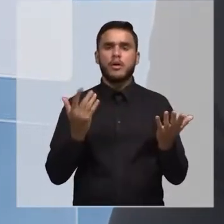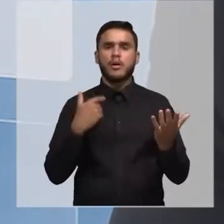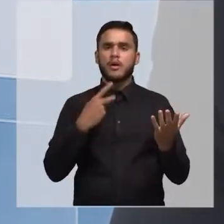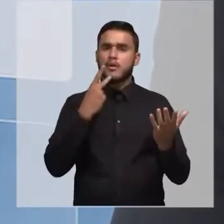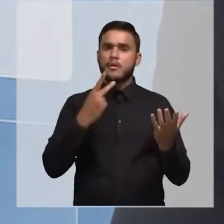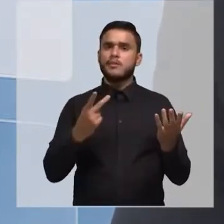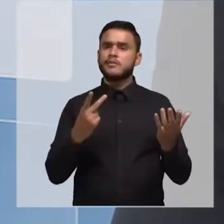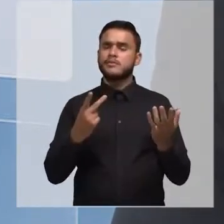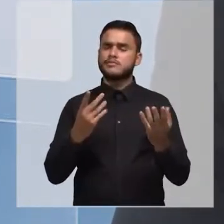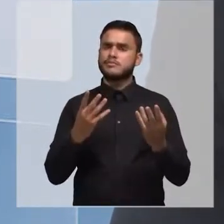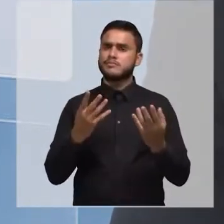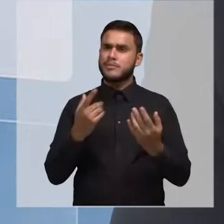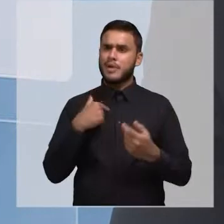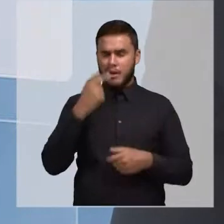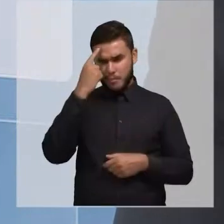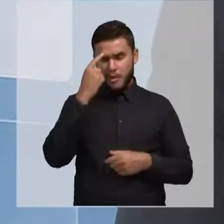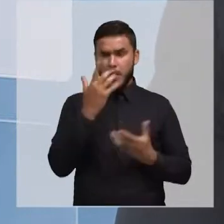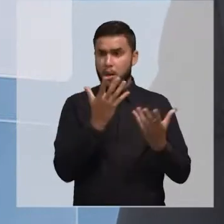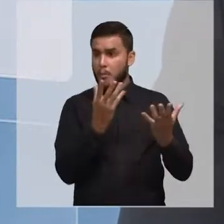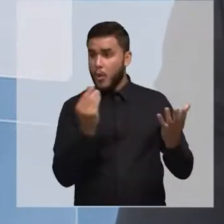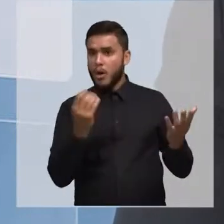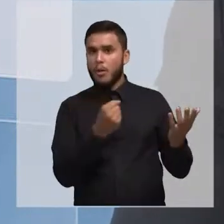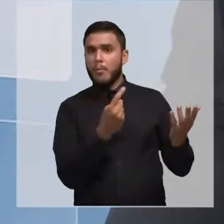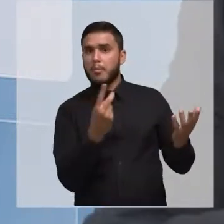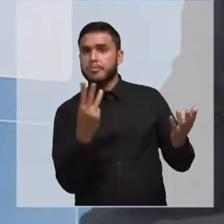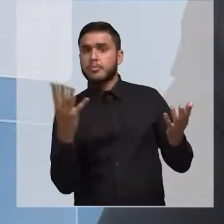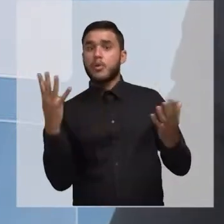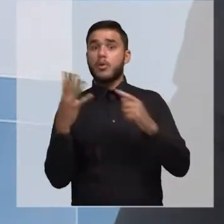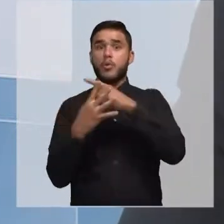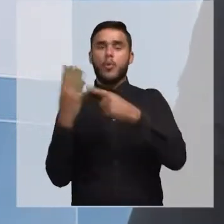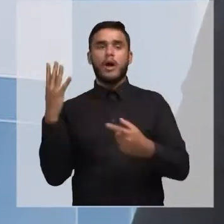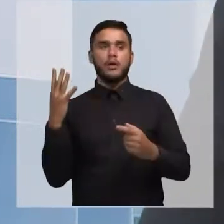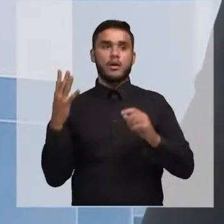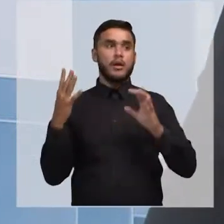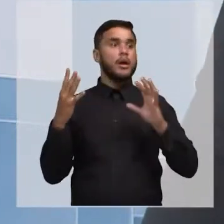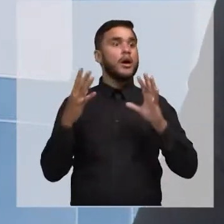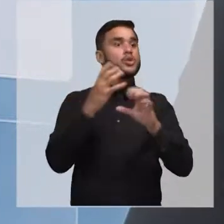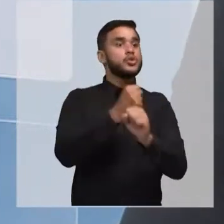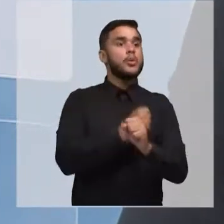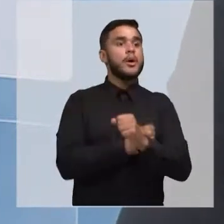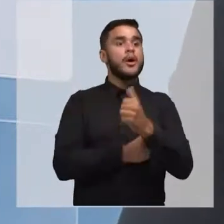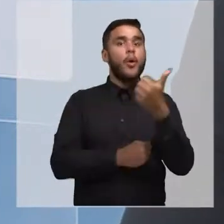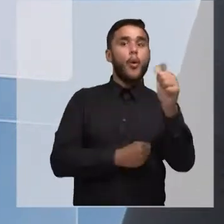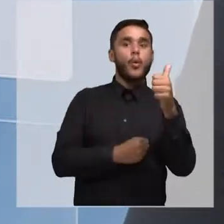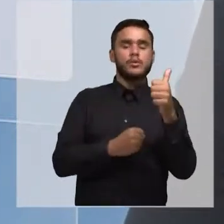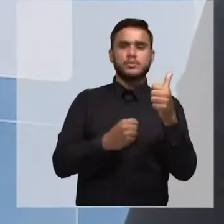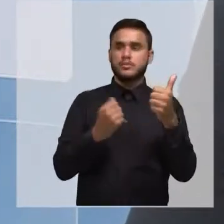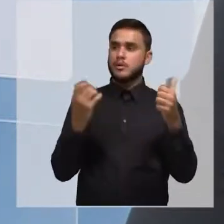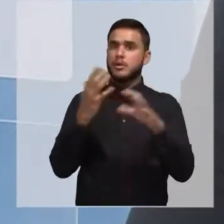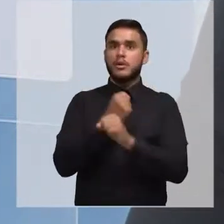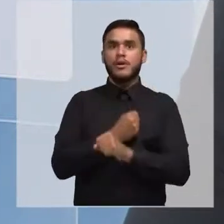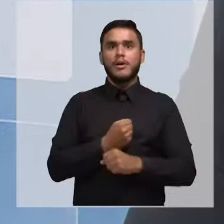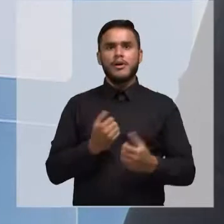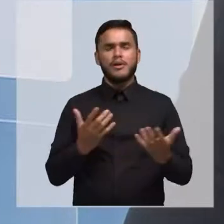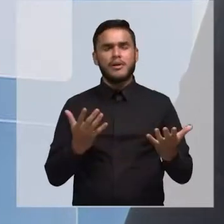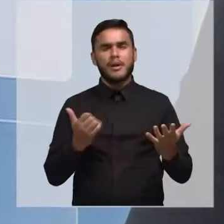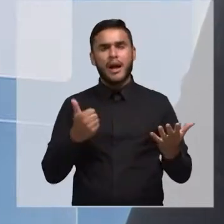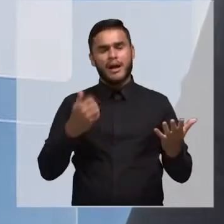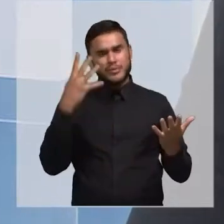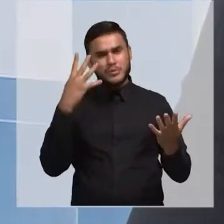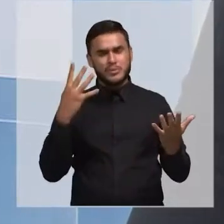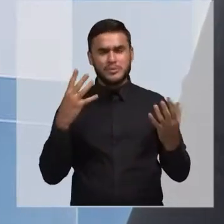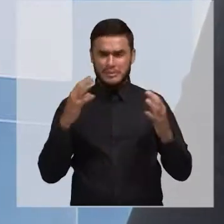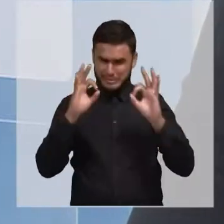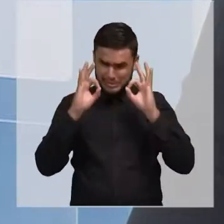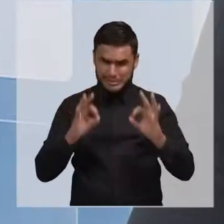pleno seria a quarta instância. Então eram 14 instâncias só dentro do Supremo Tribunal Federal. Isso é vergonhoso e